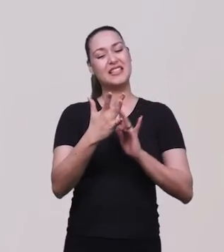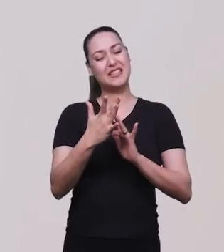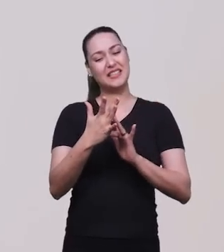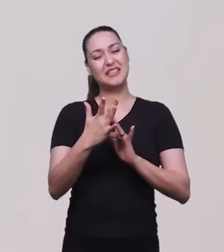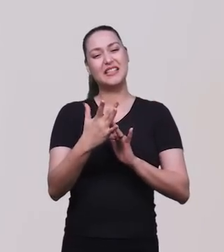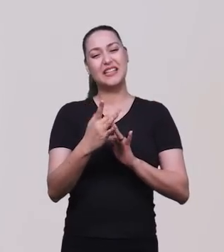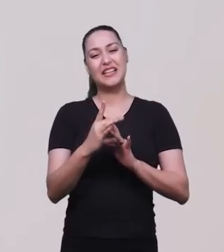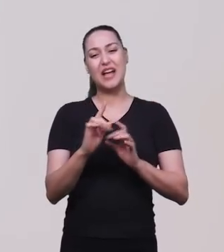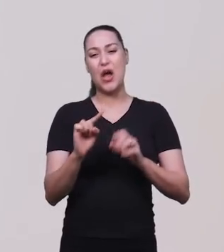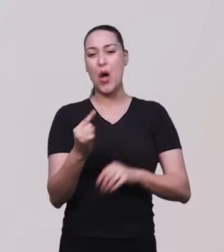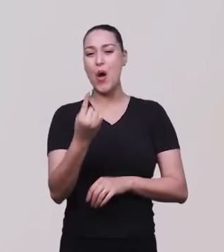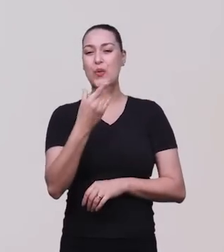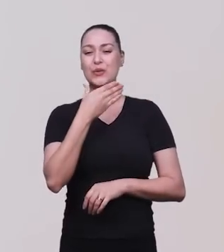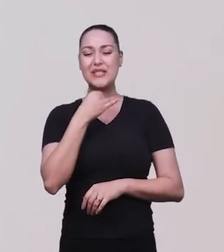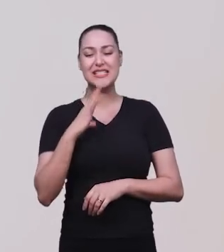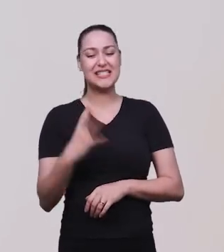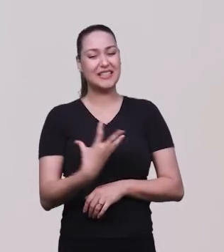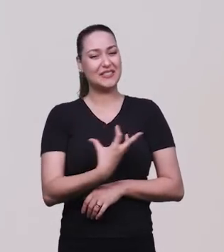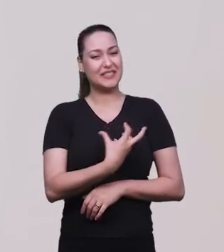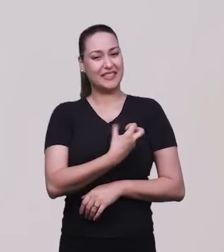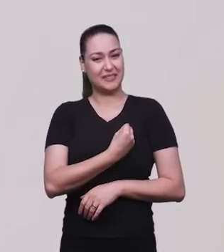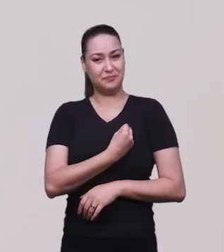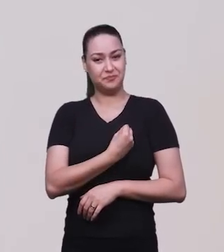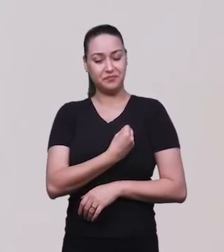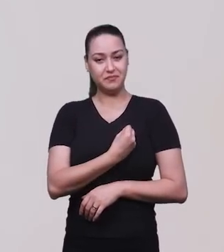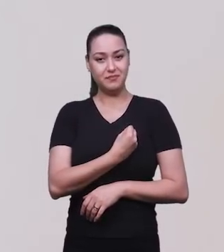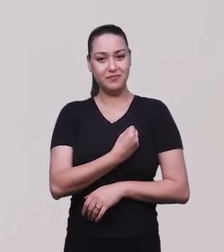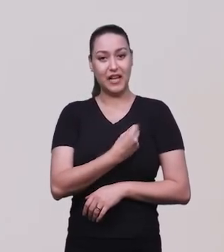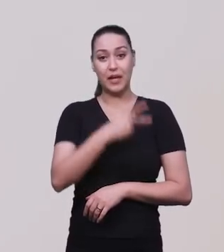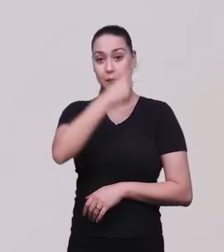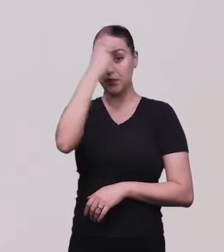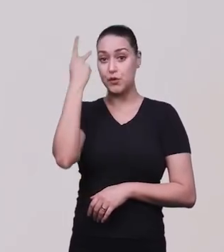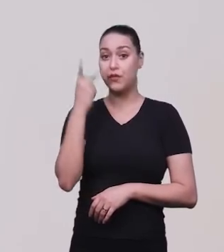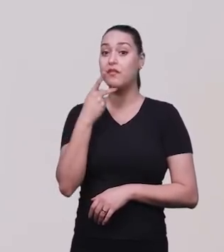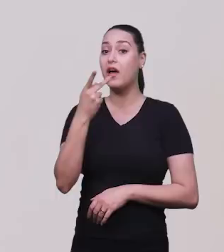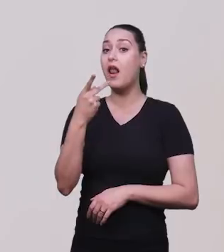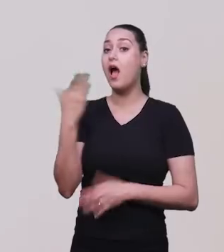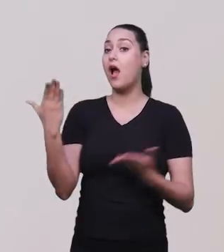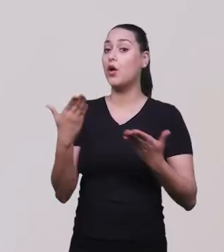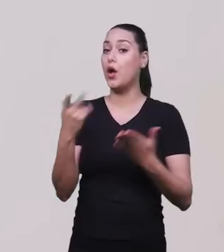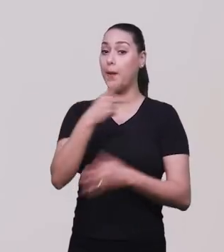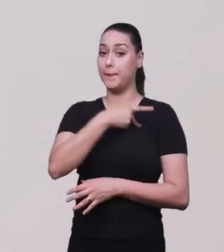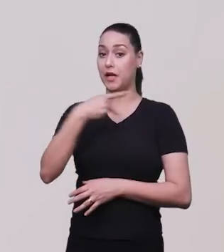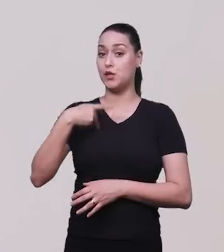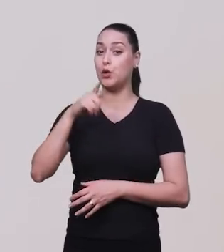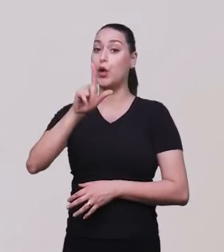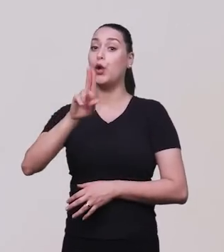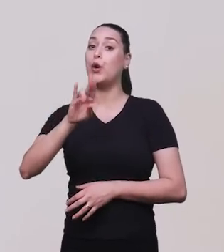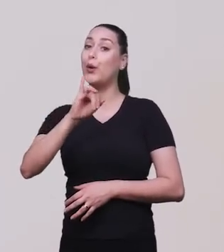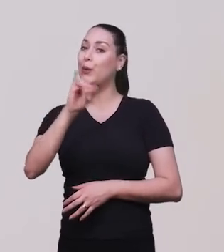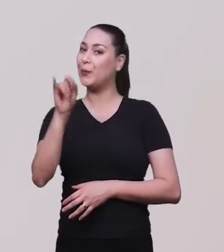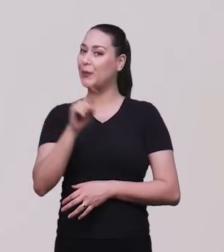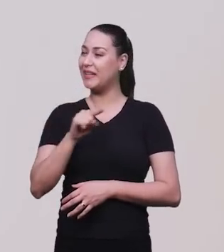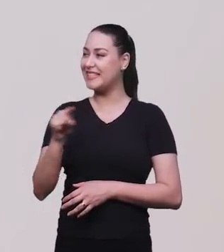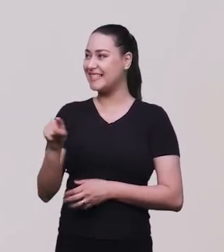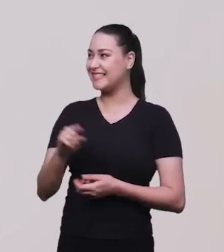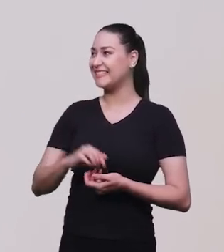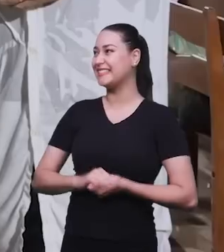suficiente salvador. Confira tudo agora, e quem vai falar tudo o que aconteceu é o pastor Luiz Sérgio. Pastor, é com o